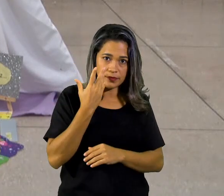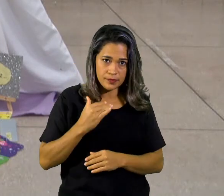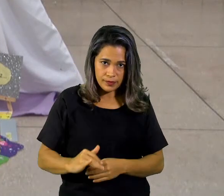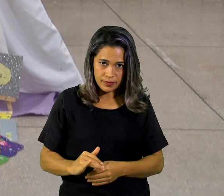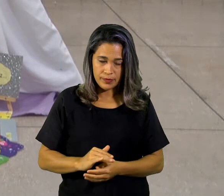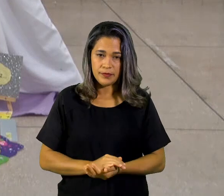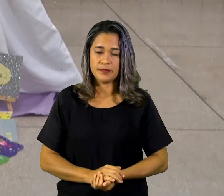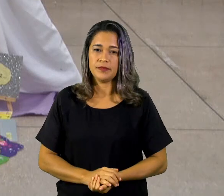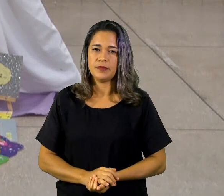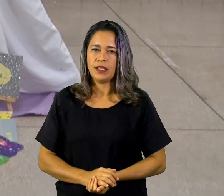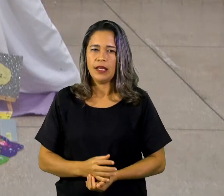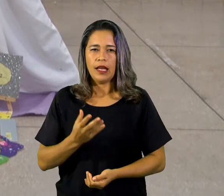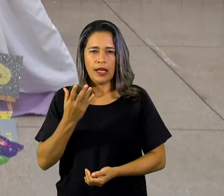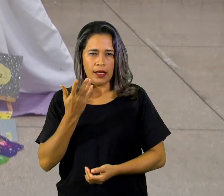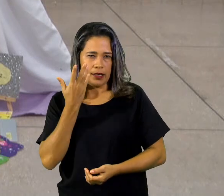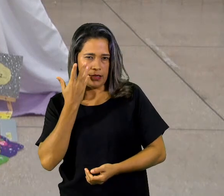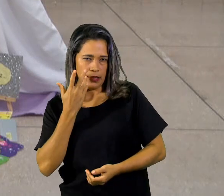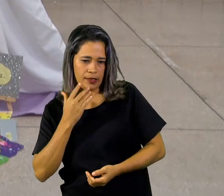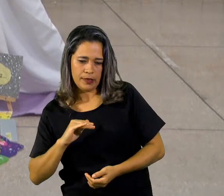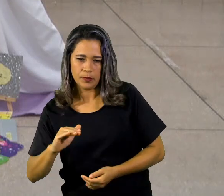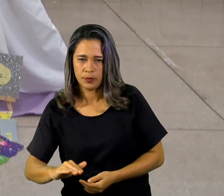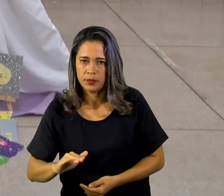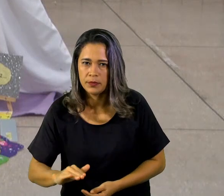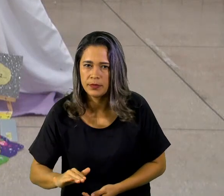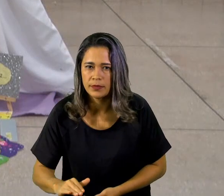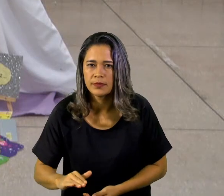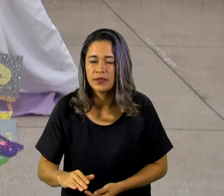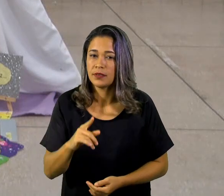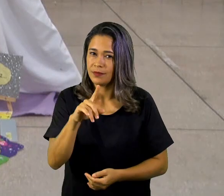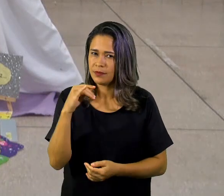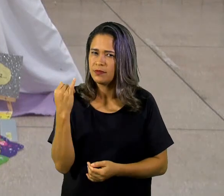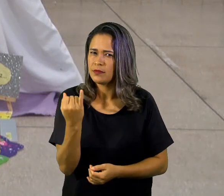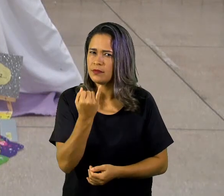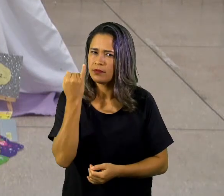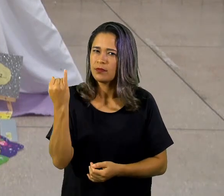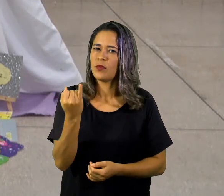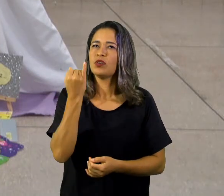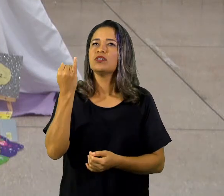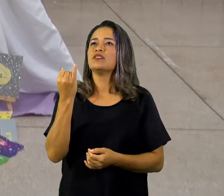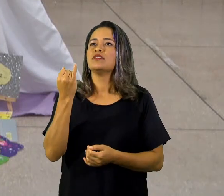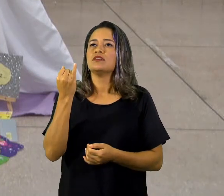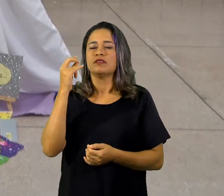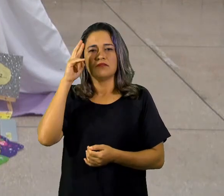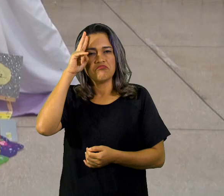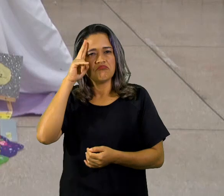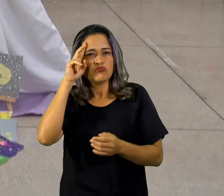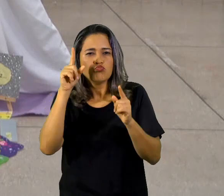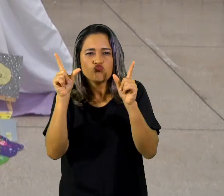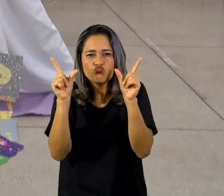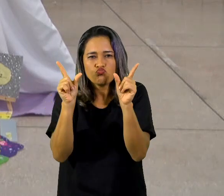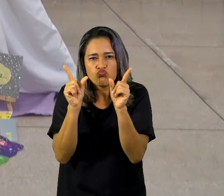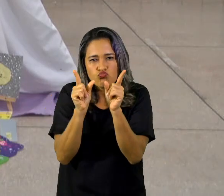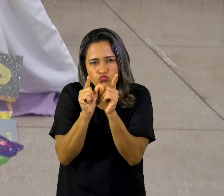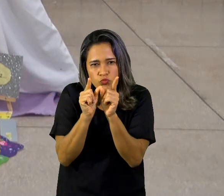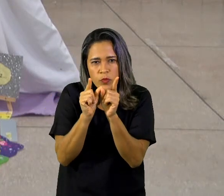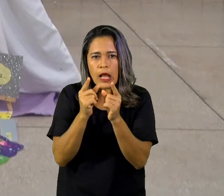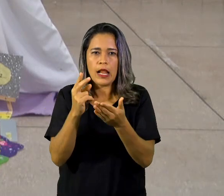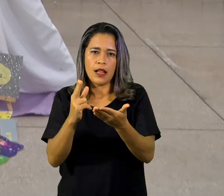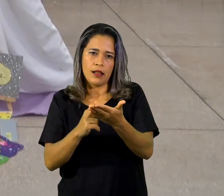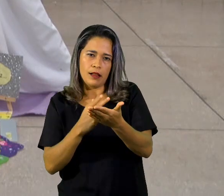criança dessa faixa etária, criança bem pequena, é importante você ler histórias mais curtas, livros que